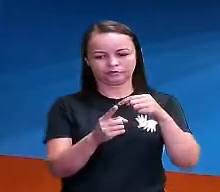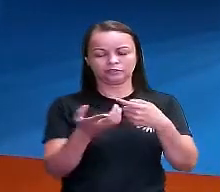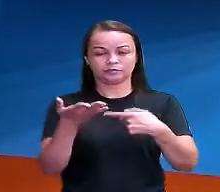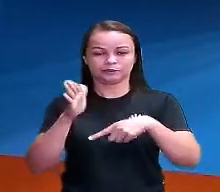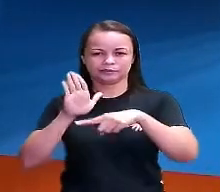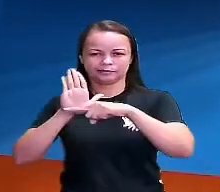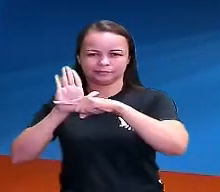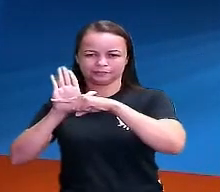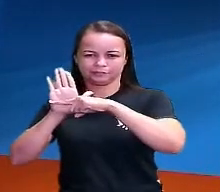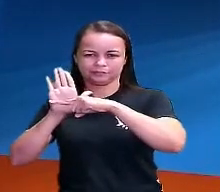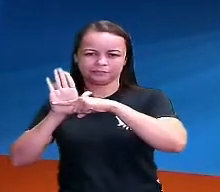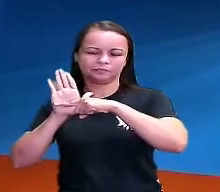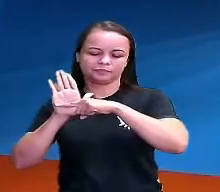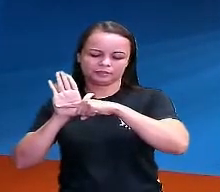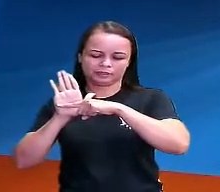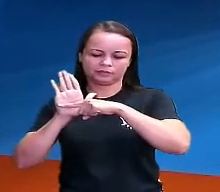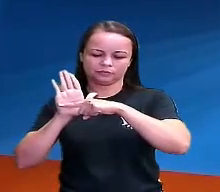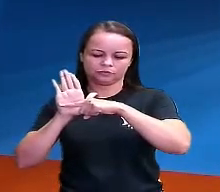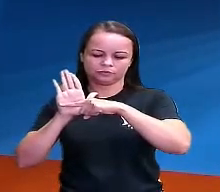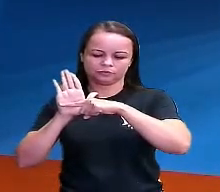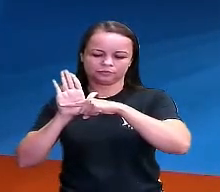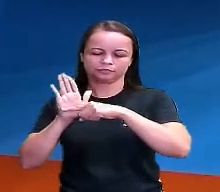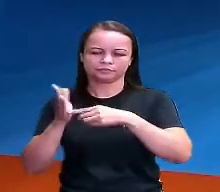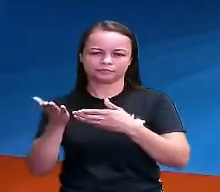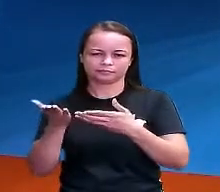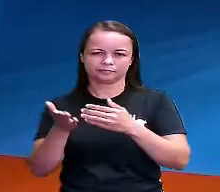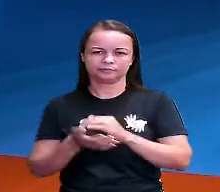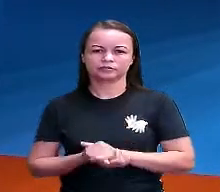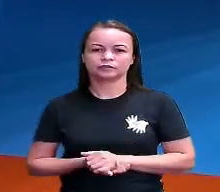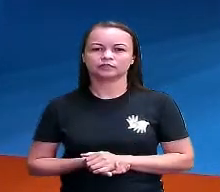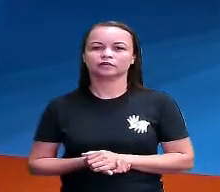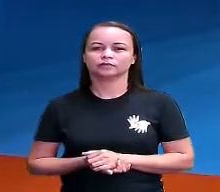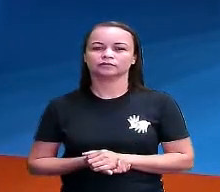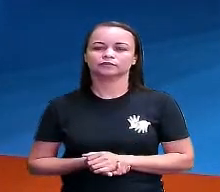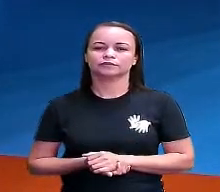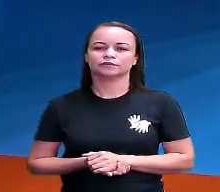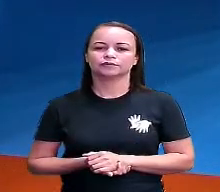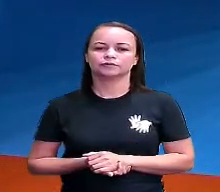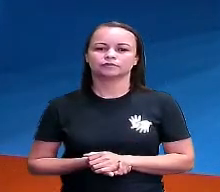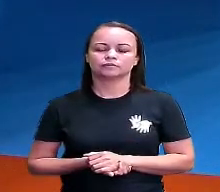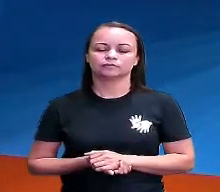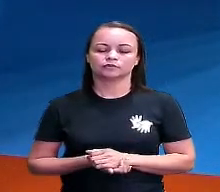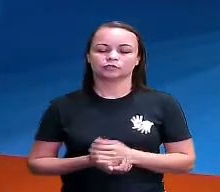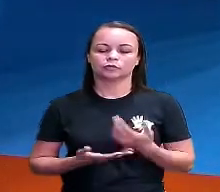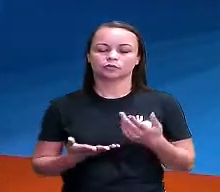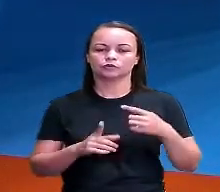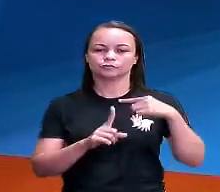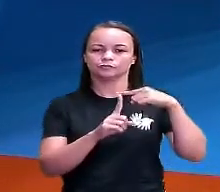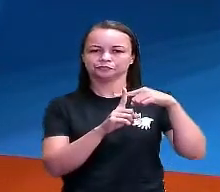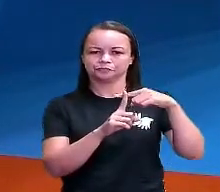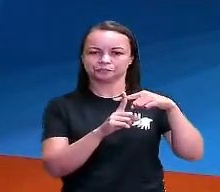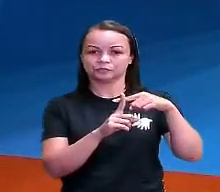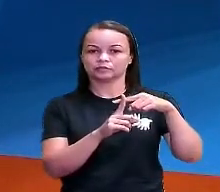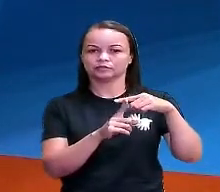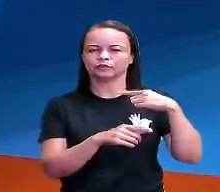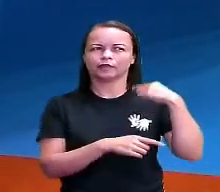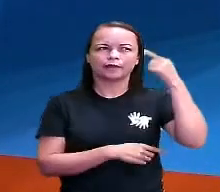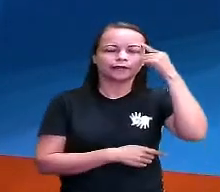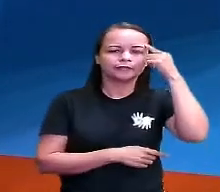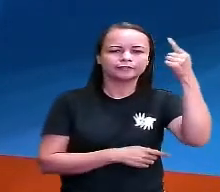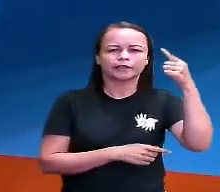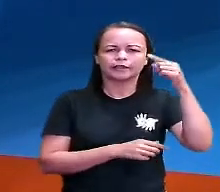é subtração, eu tenho um sinalzinho de menos, tá? Que é aquele tracinho. Quando é adição, eu tenho a ideia